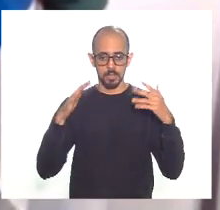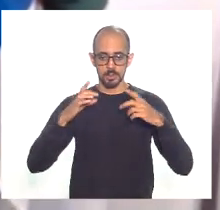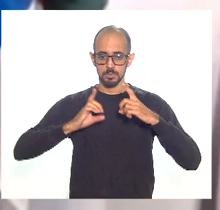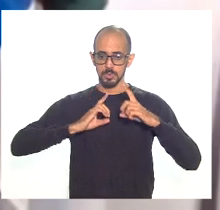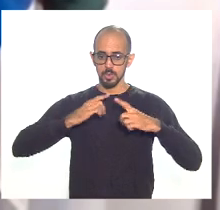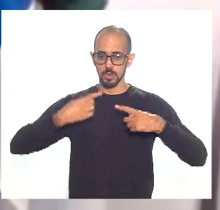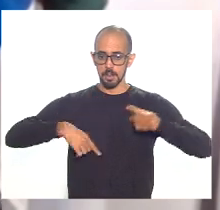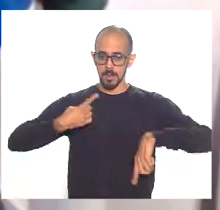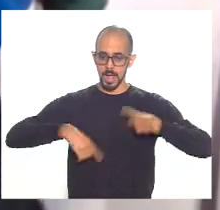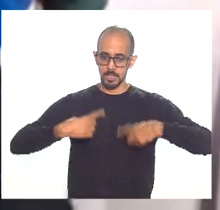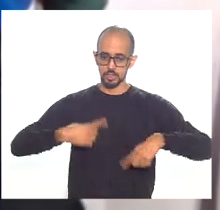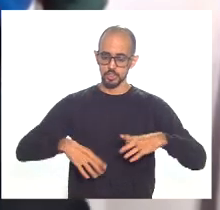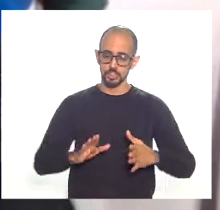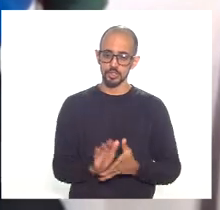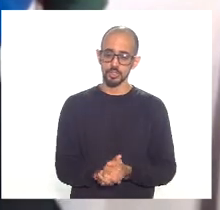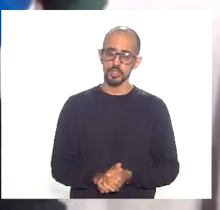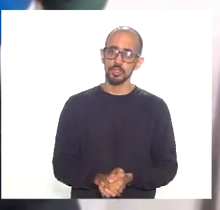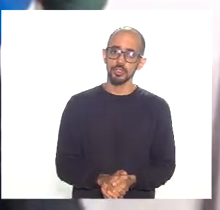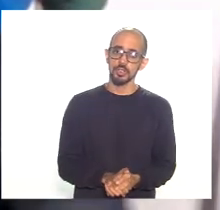E